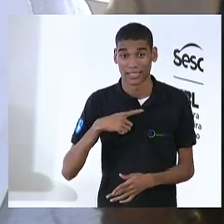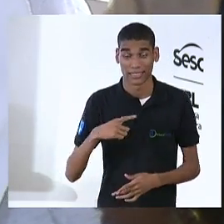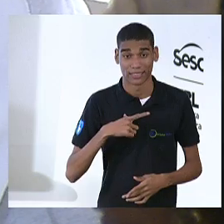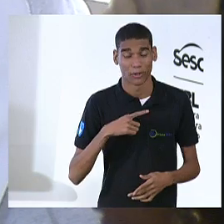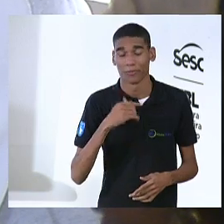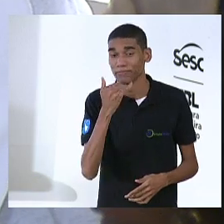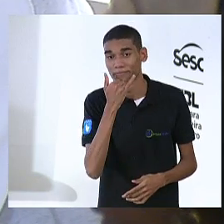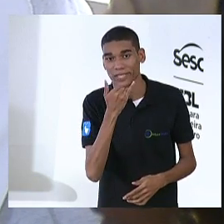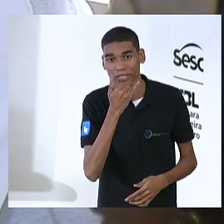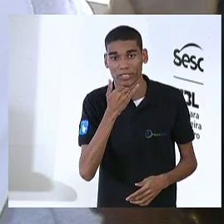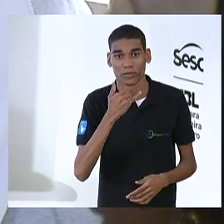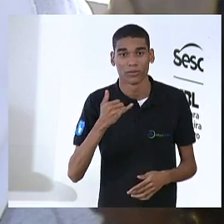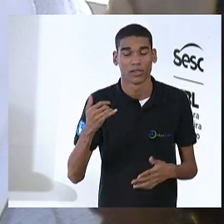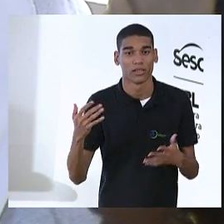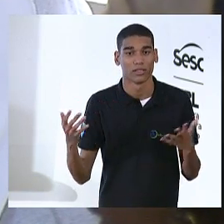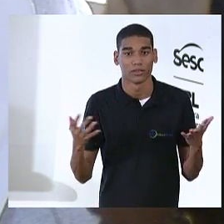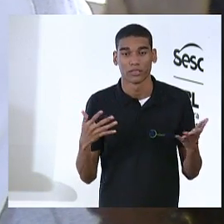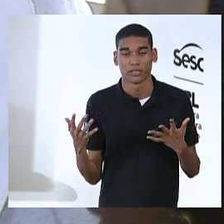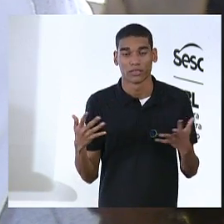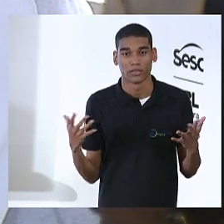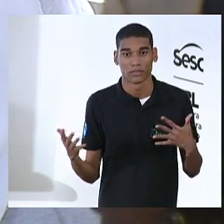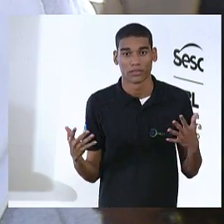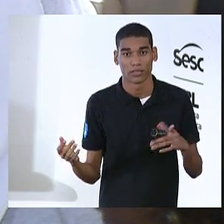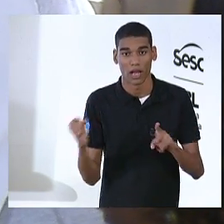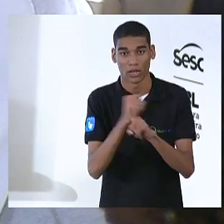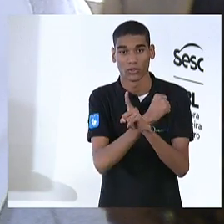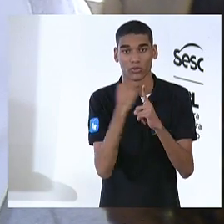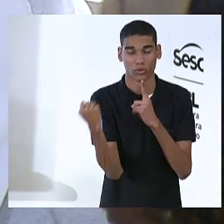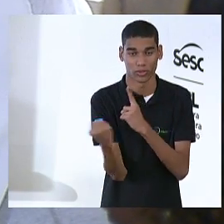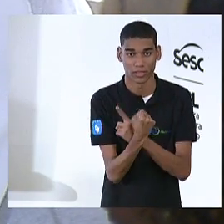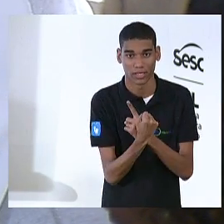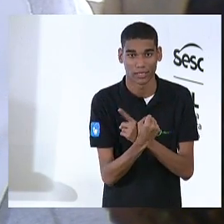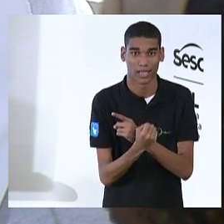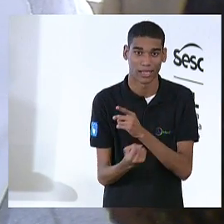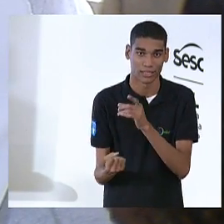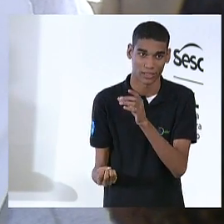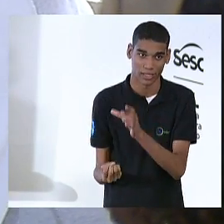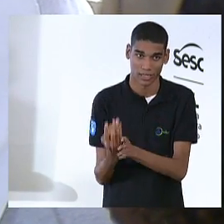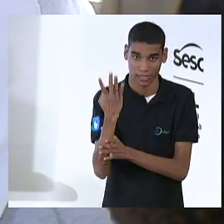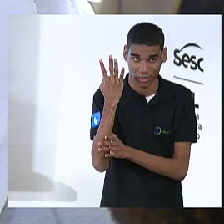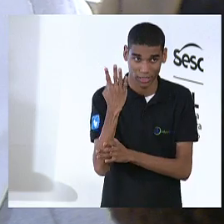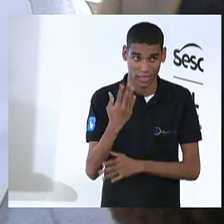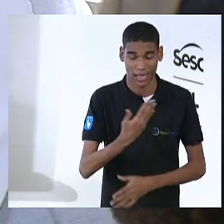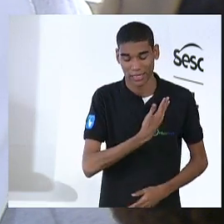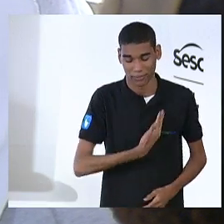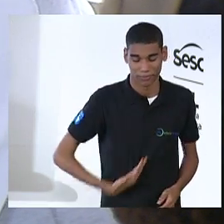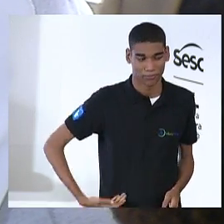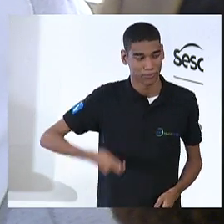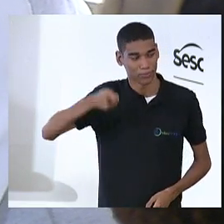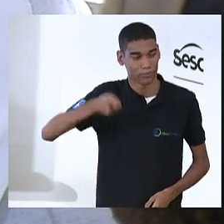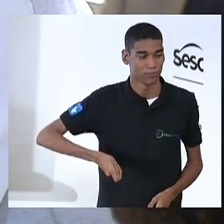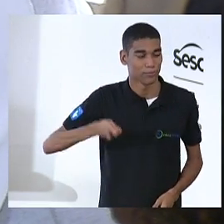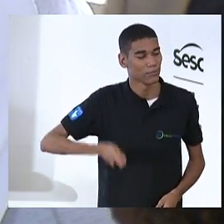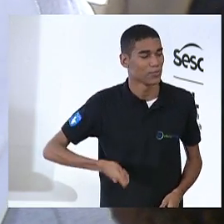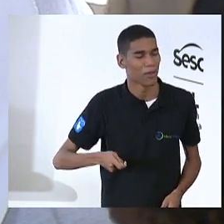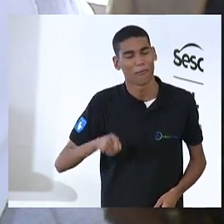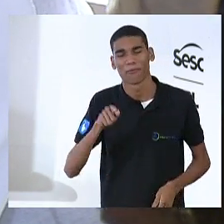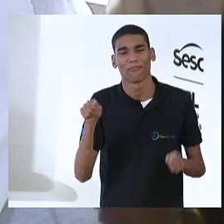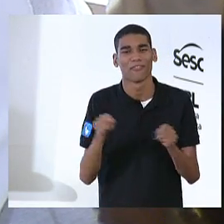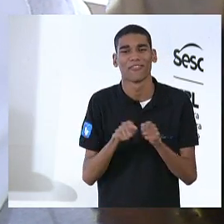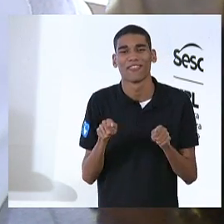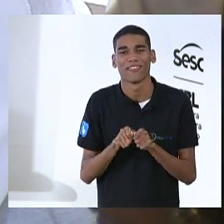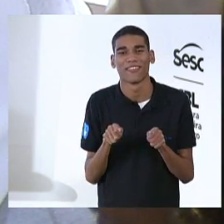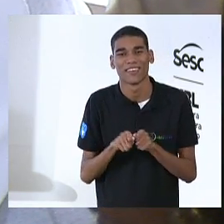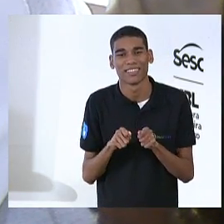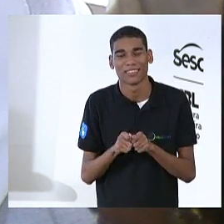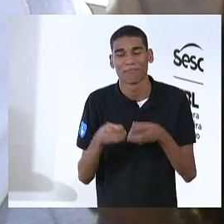não houve a ruptura ainda com a sociedade que foi criada com a ditadura. O que você acha que é preciso fazer para que haja